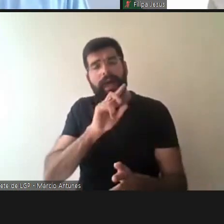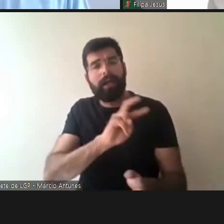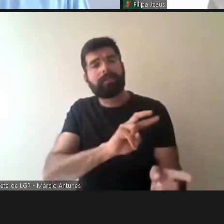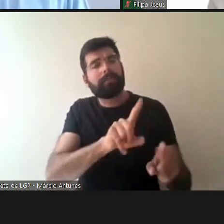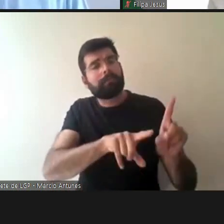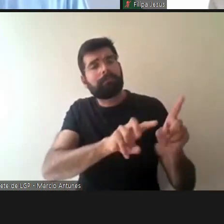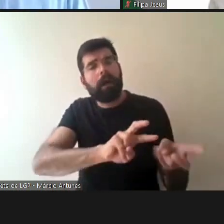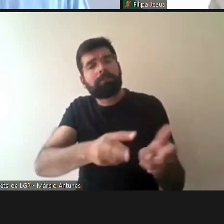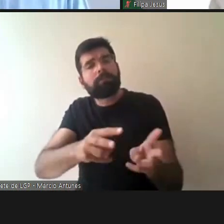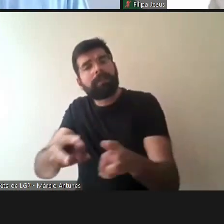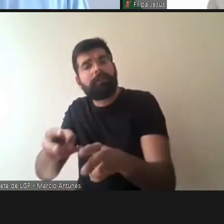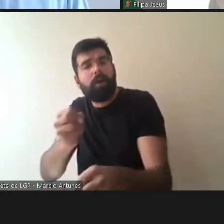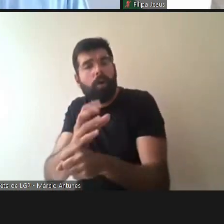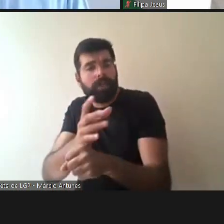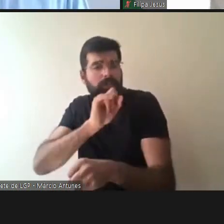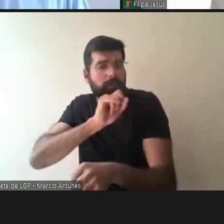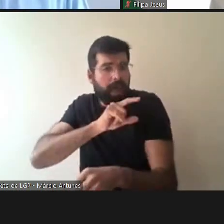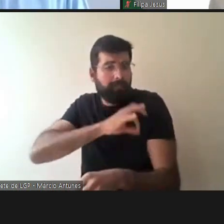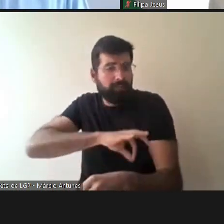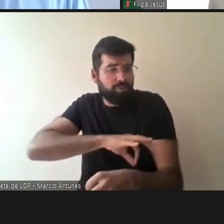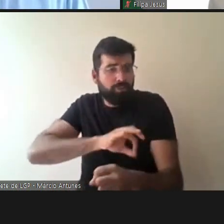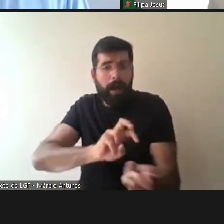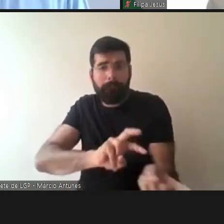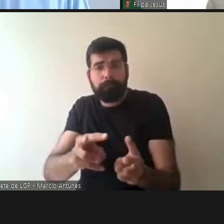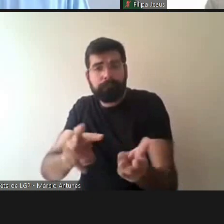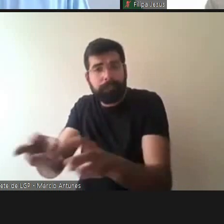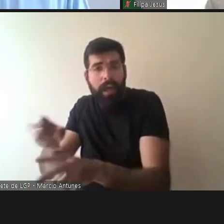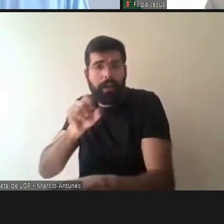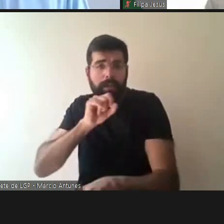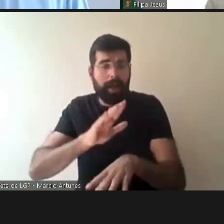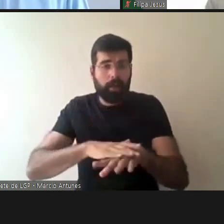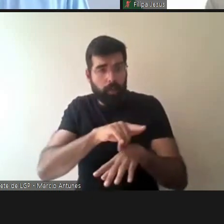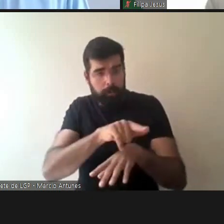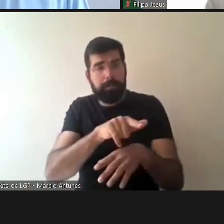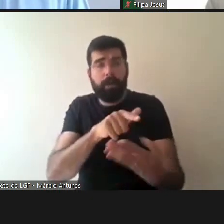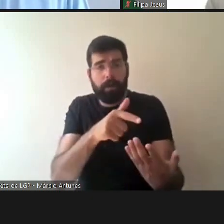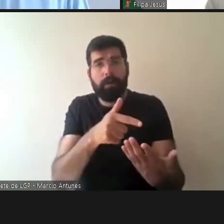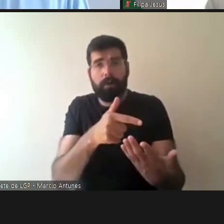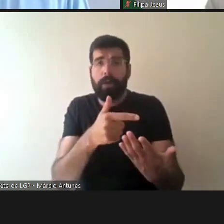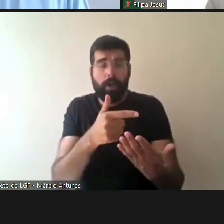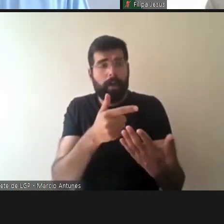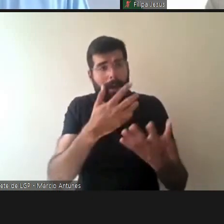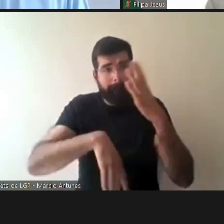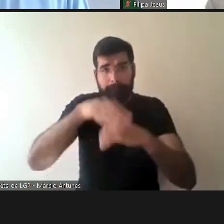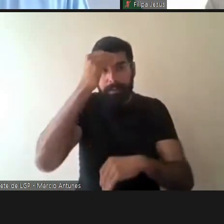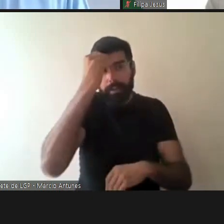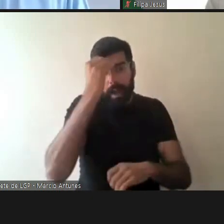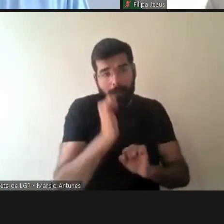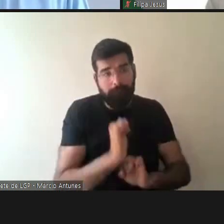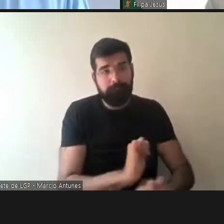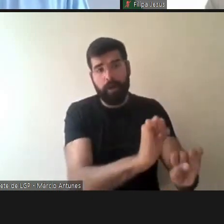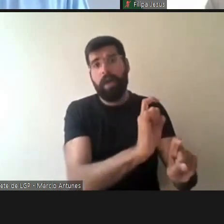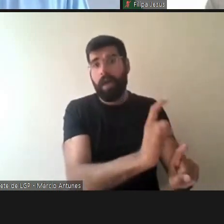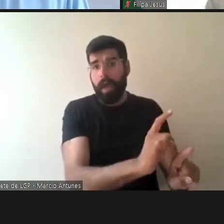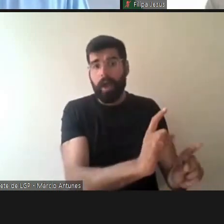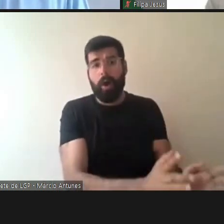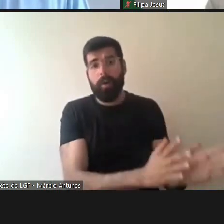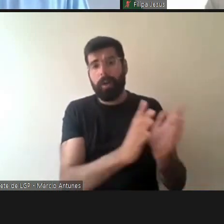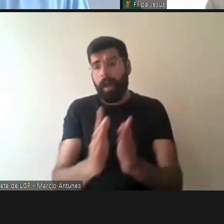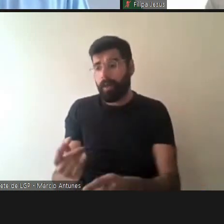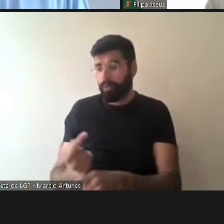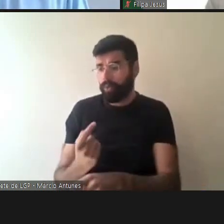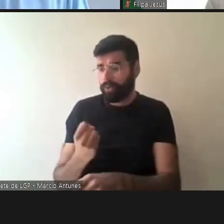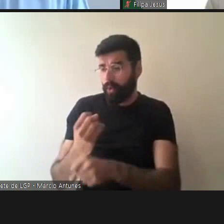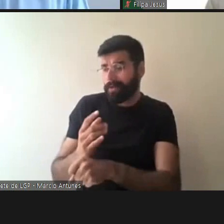alternativas profissionais por via dessa qualificação. Depois há outra componente que é